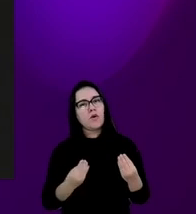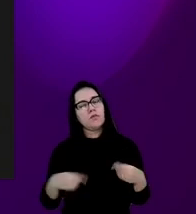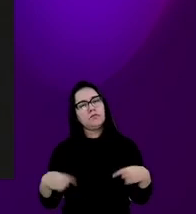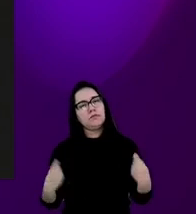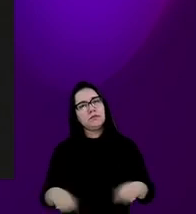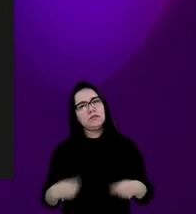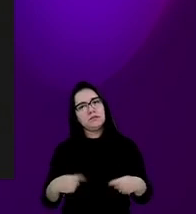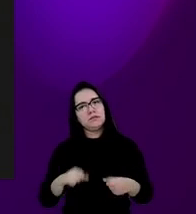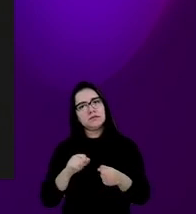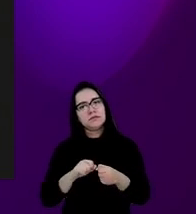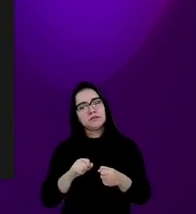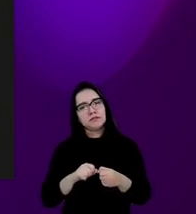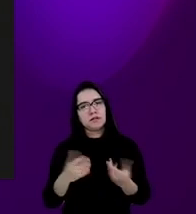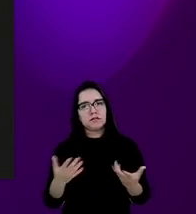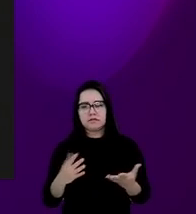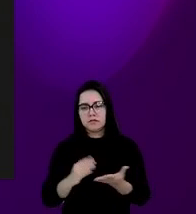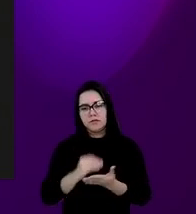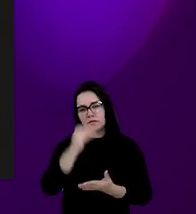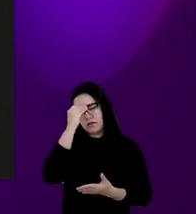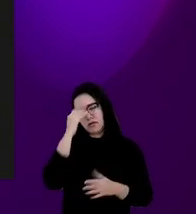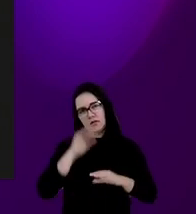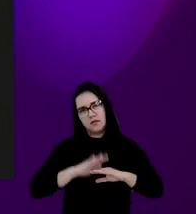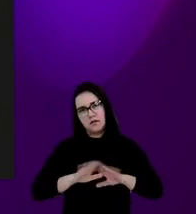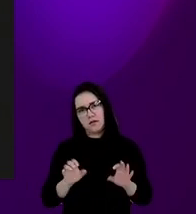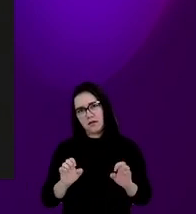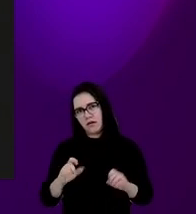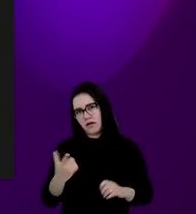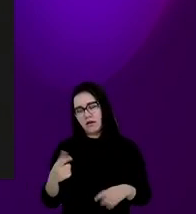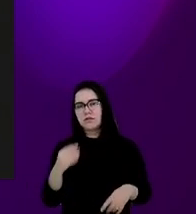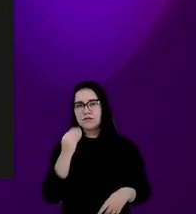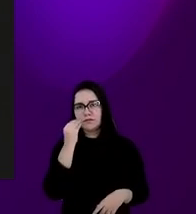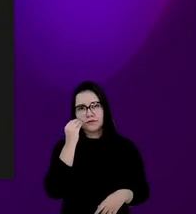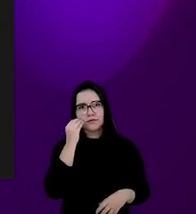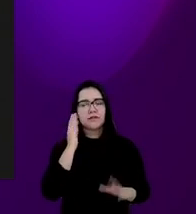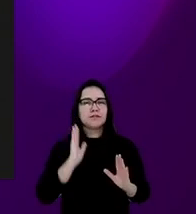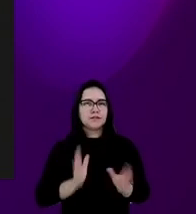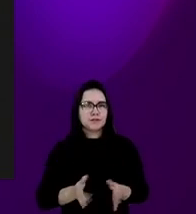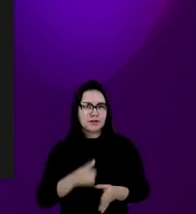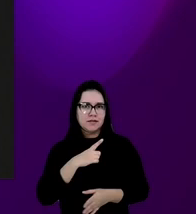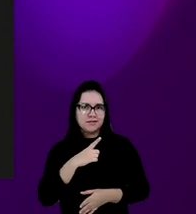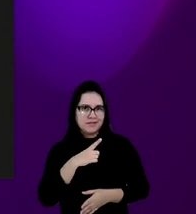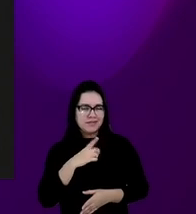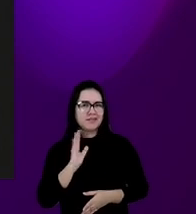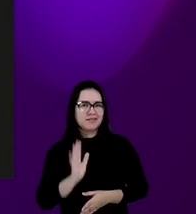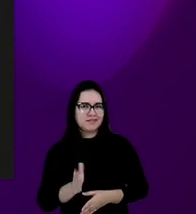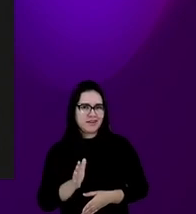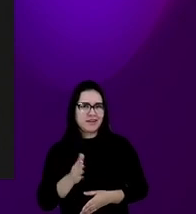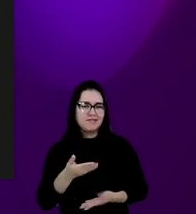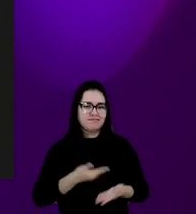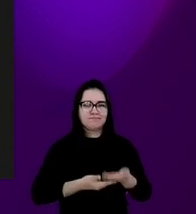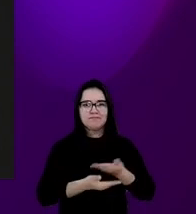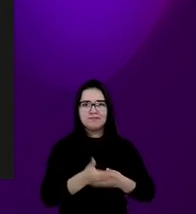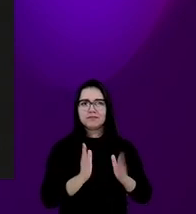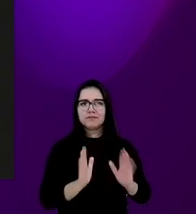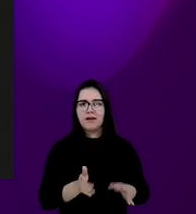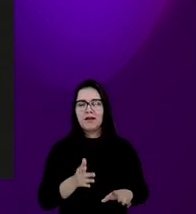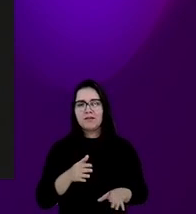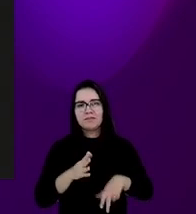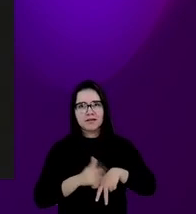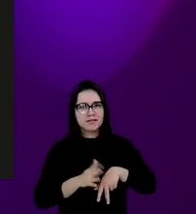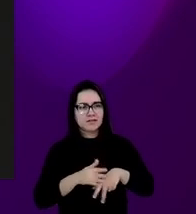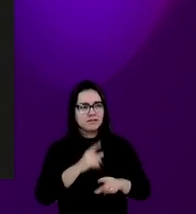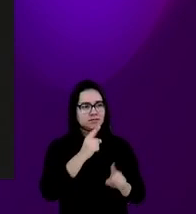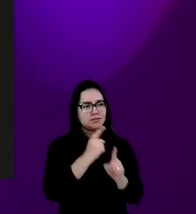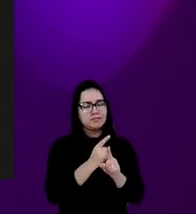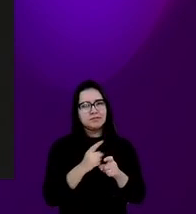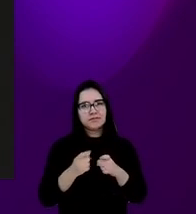Na teoria, é óbvio, já deveria ser na época do transplante, não é? Esses pacientes já identificados pelo